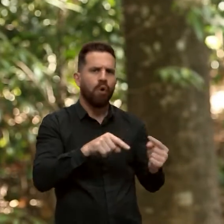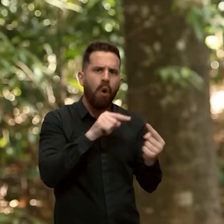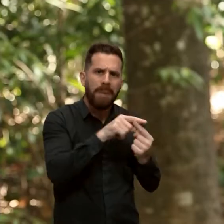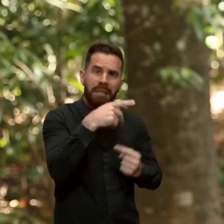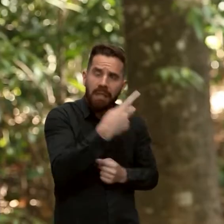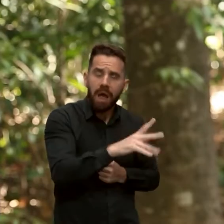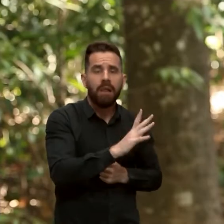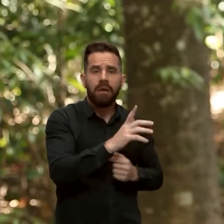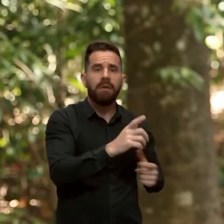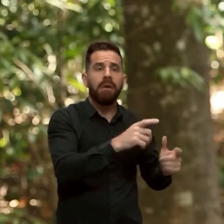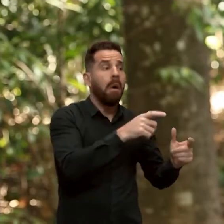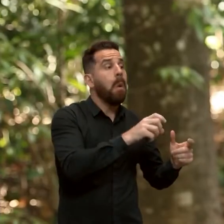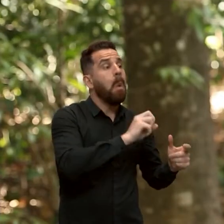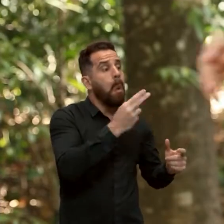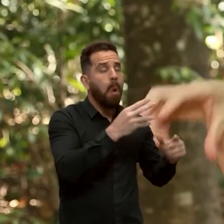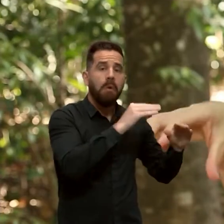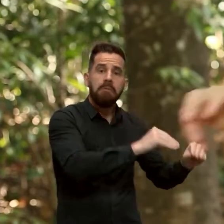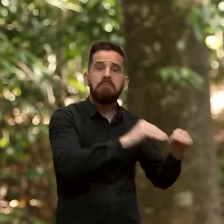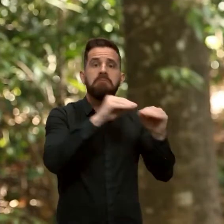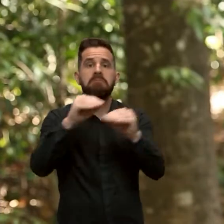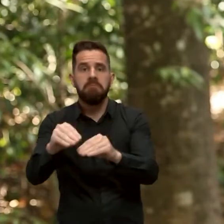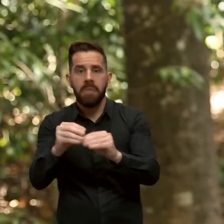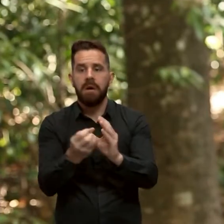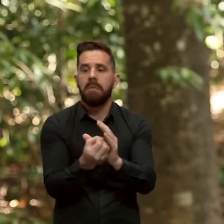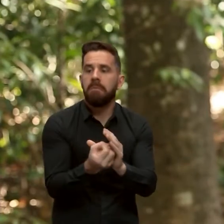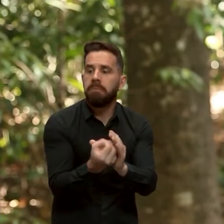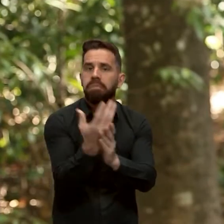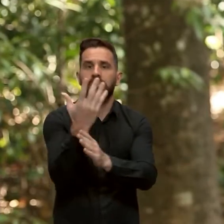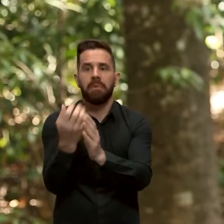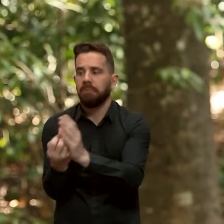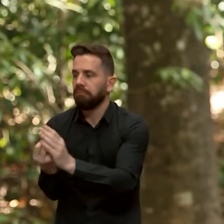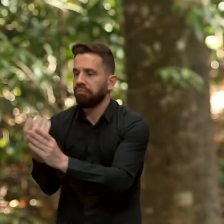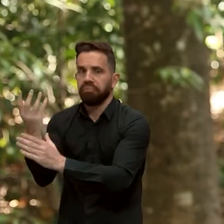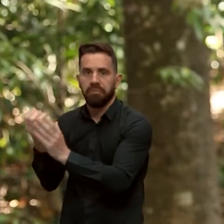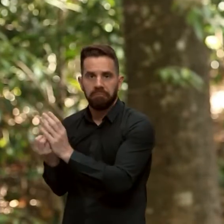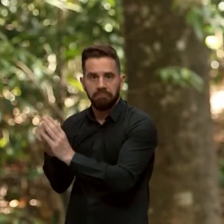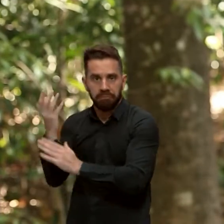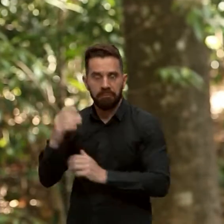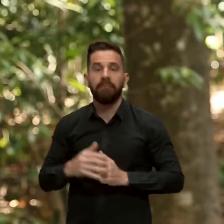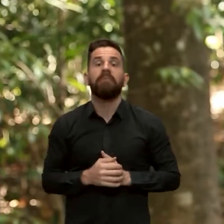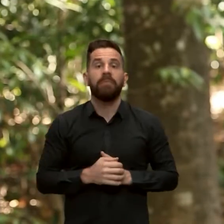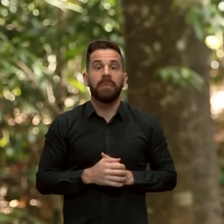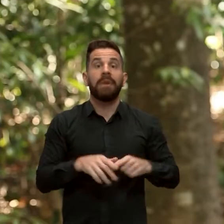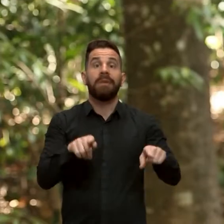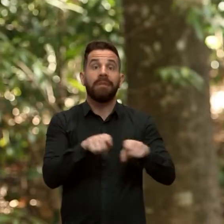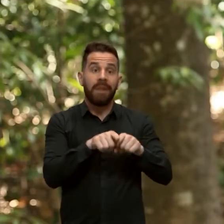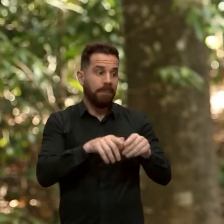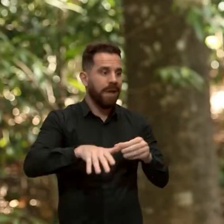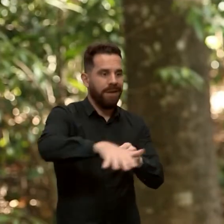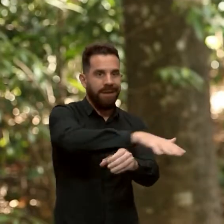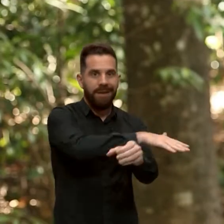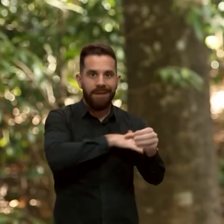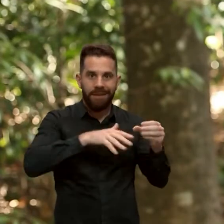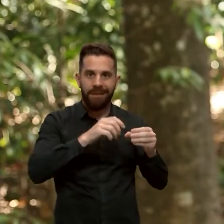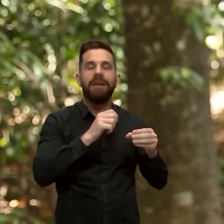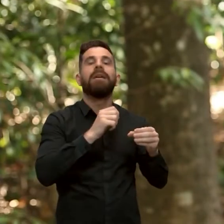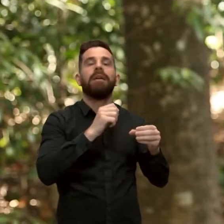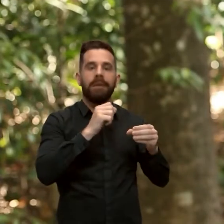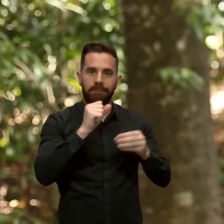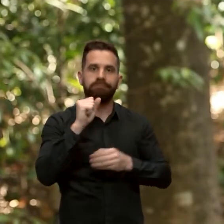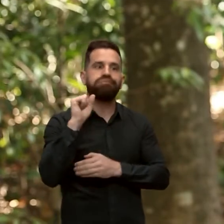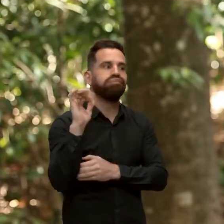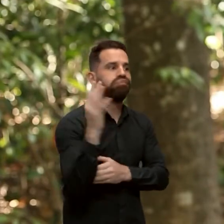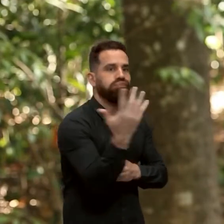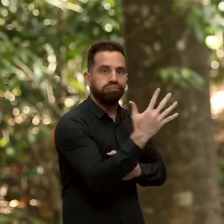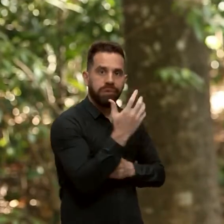translocação de uma espécie, né? Muitas vezes pegar ela e plantar ela em outro lugar, reflorestamento do hábitat dessa espécie,